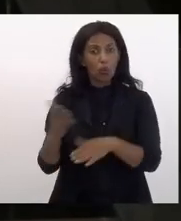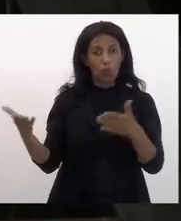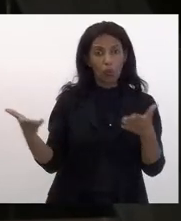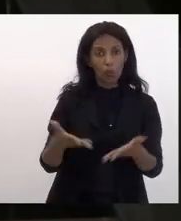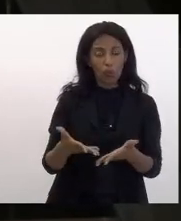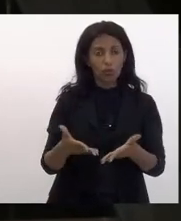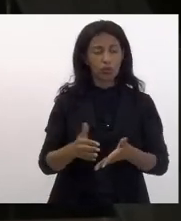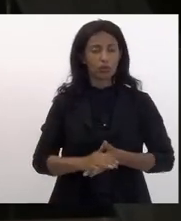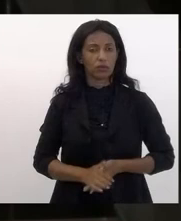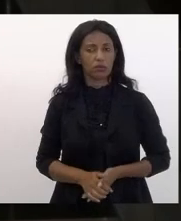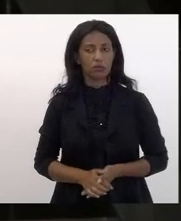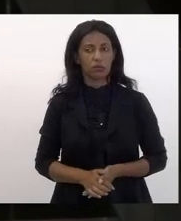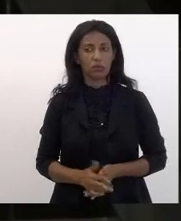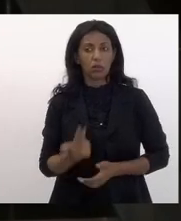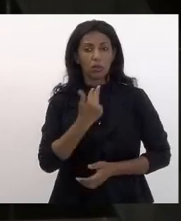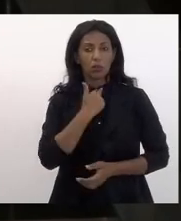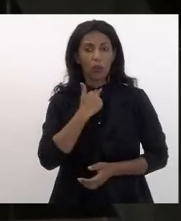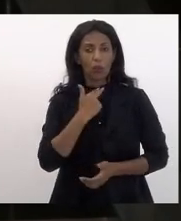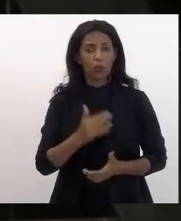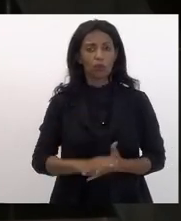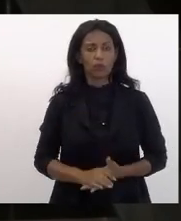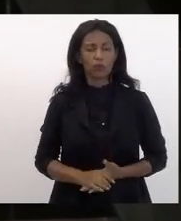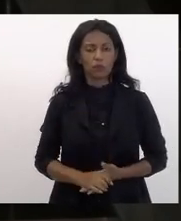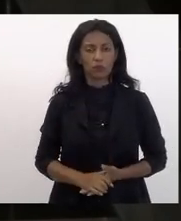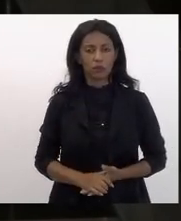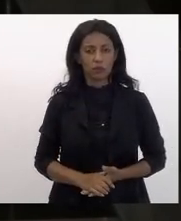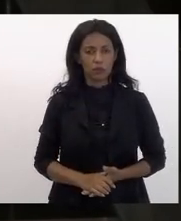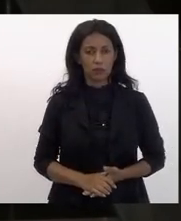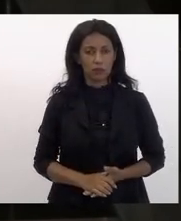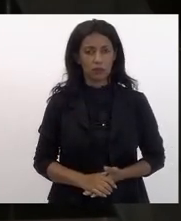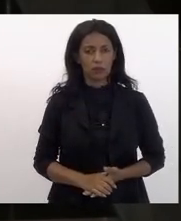hoje. Não pode.